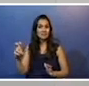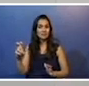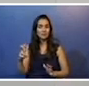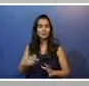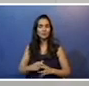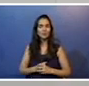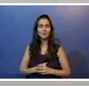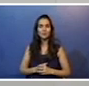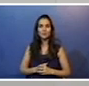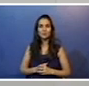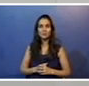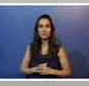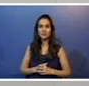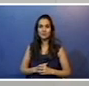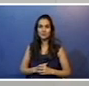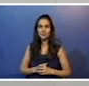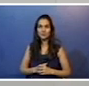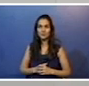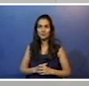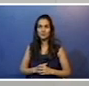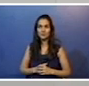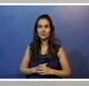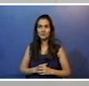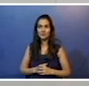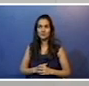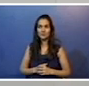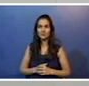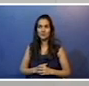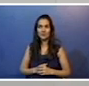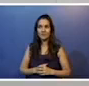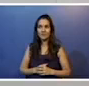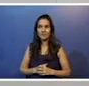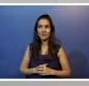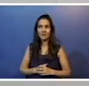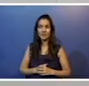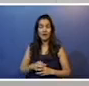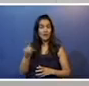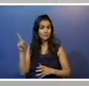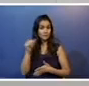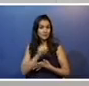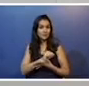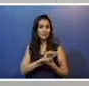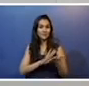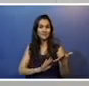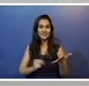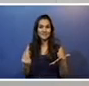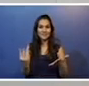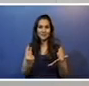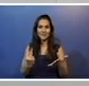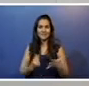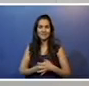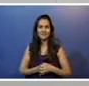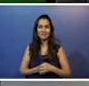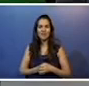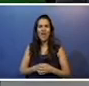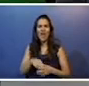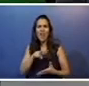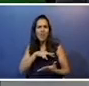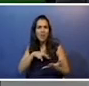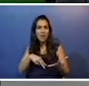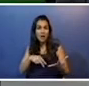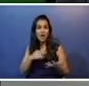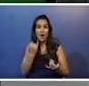235. Então, vamos para a página 235. A atividade 2. Vamos ler comigo